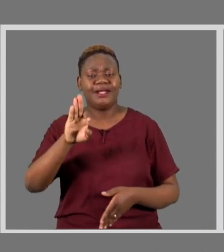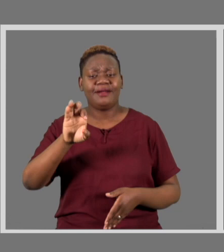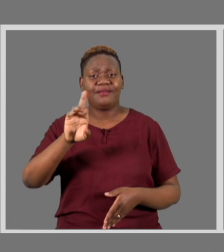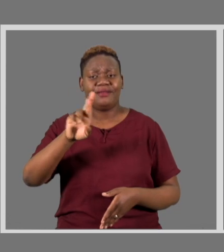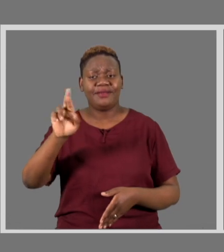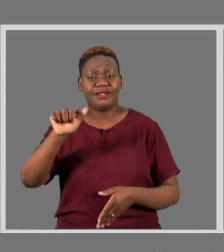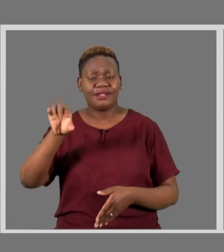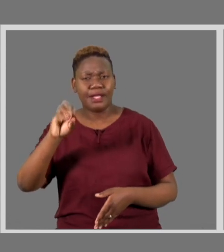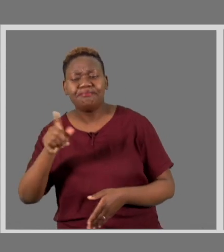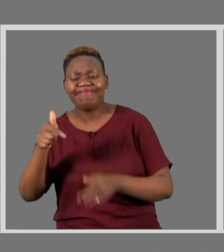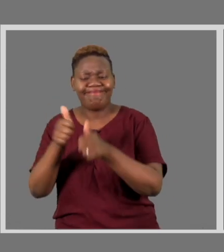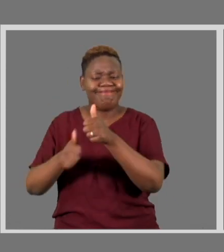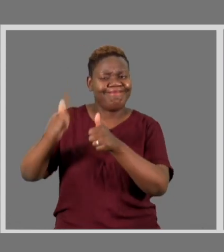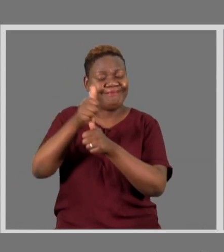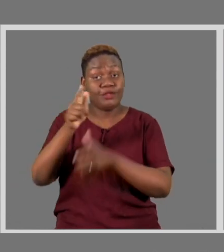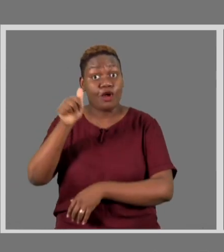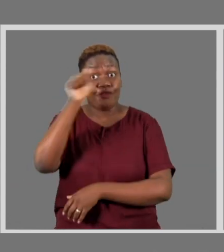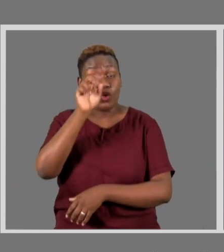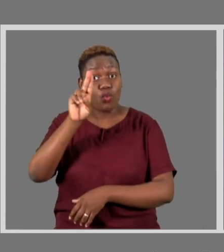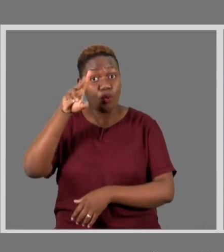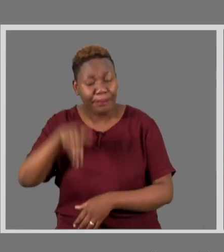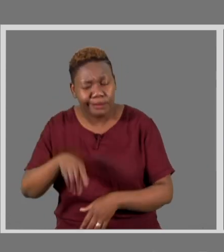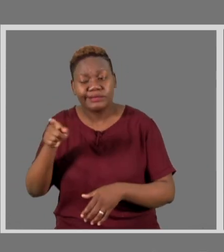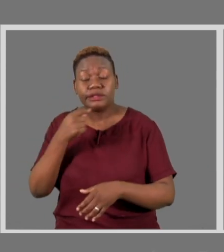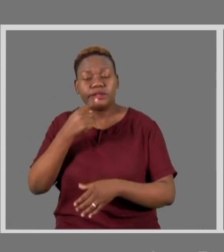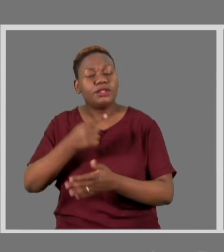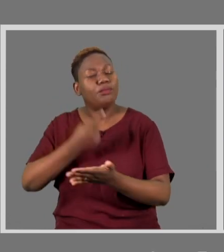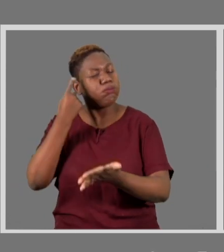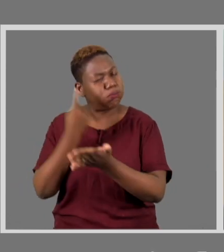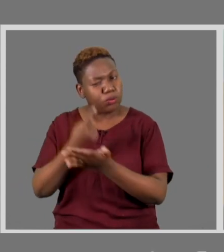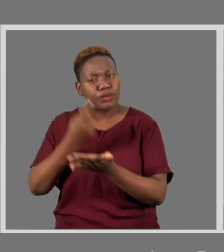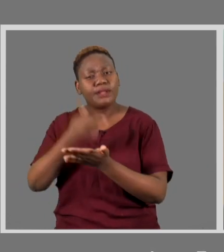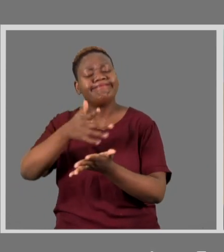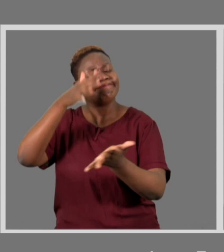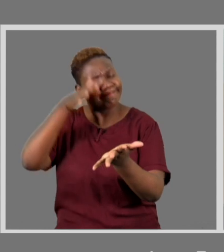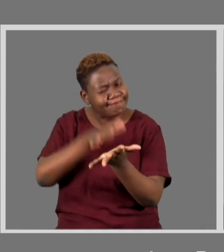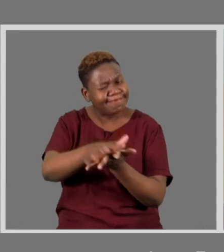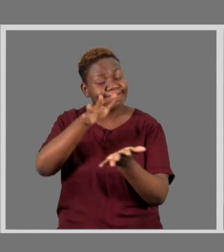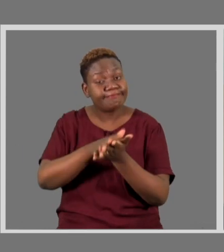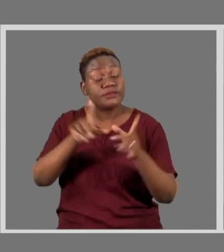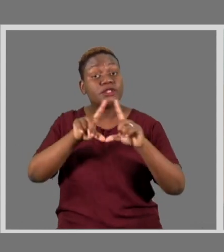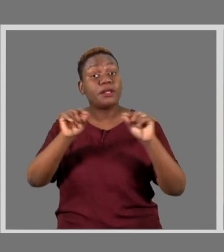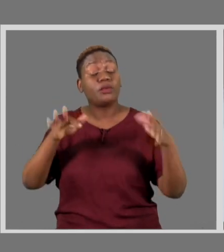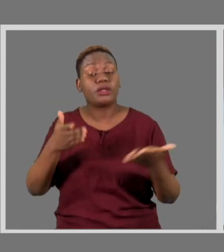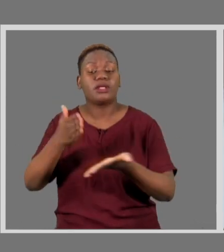Jorge Ferrão, reitor da Universidade Pedagógica, explica a importância do livro.